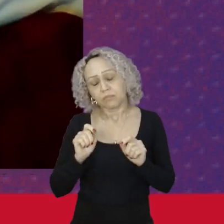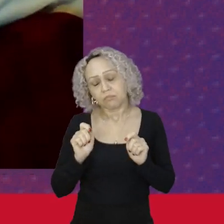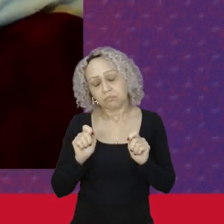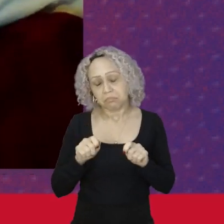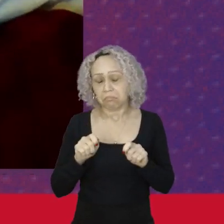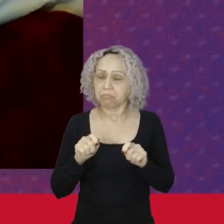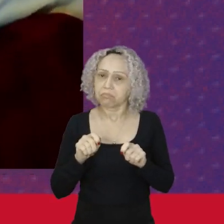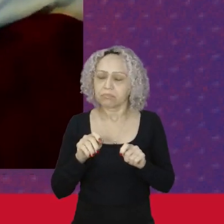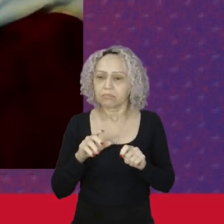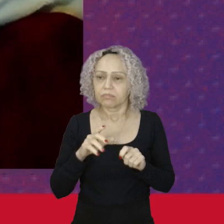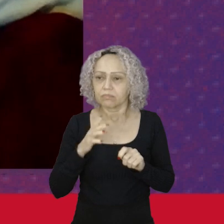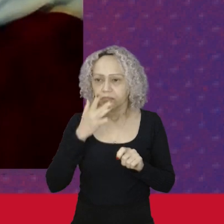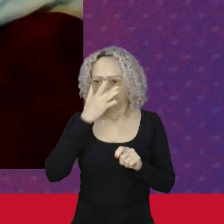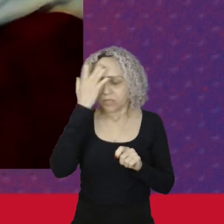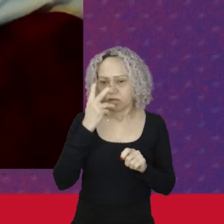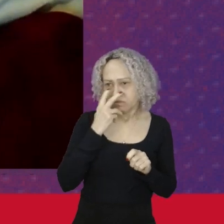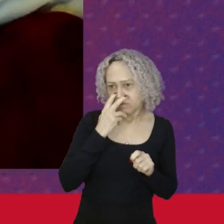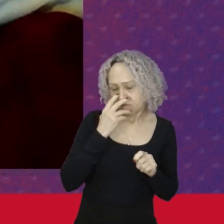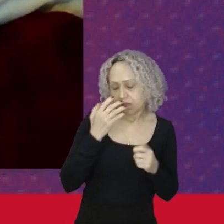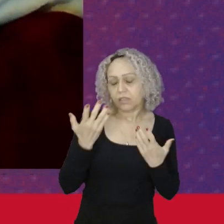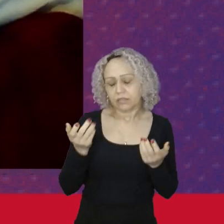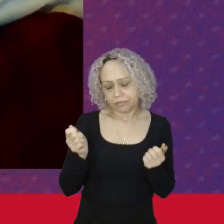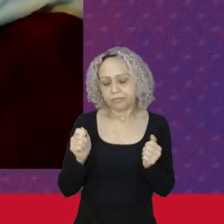deficiência visual possam